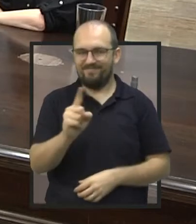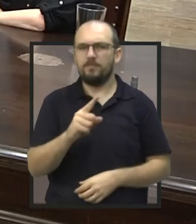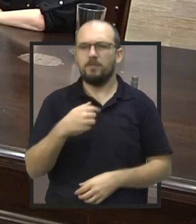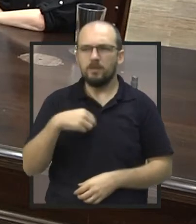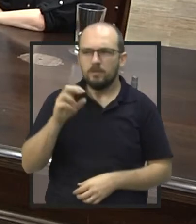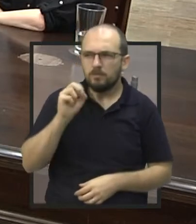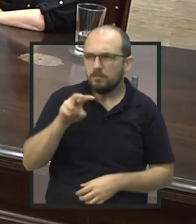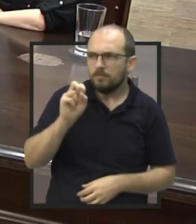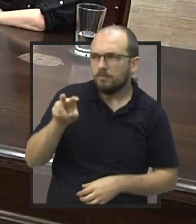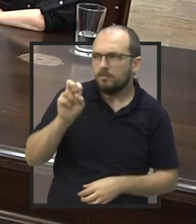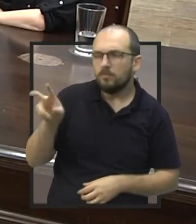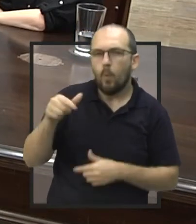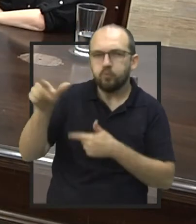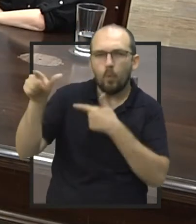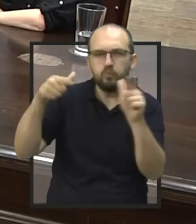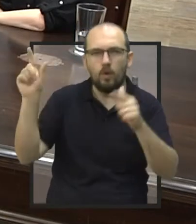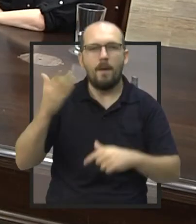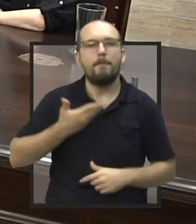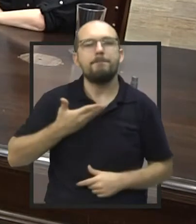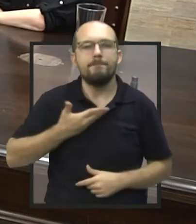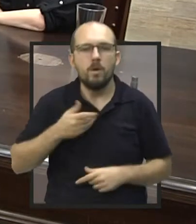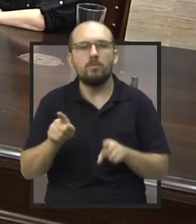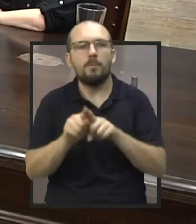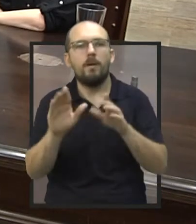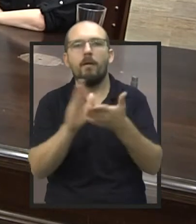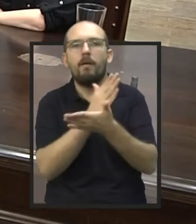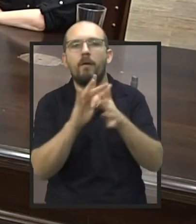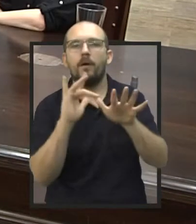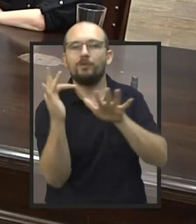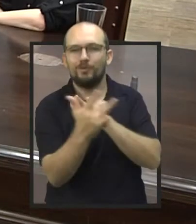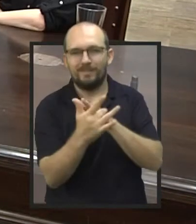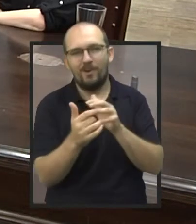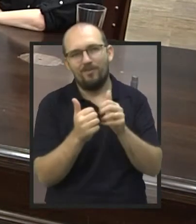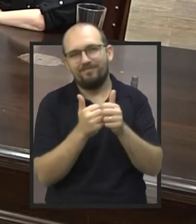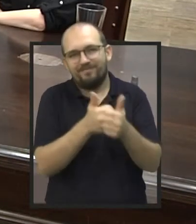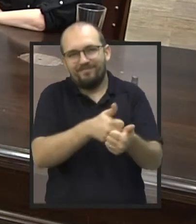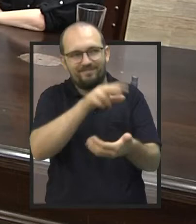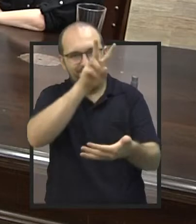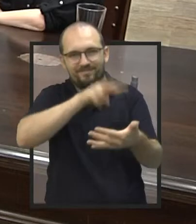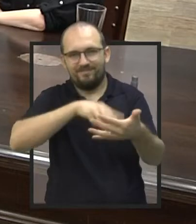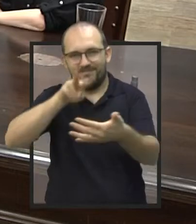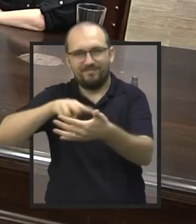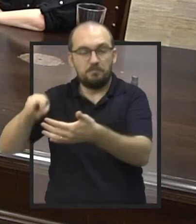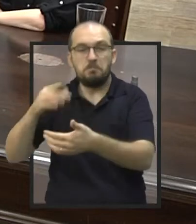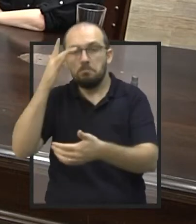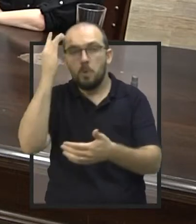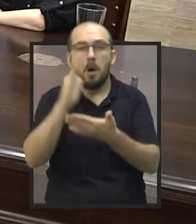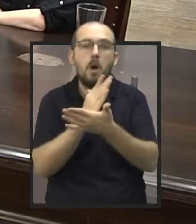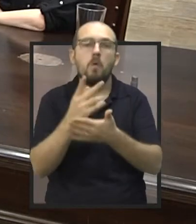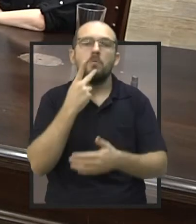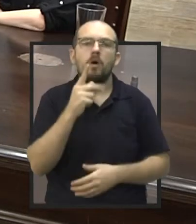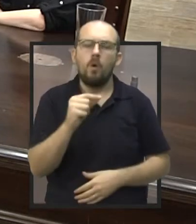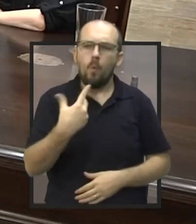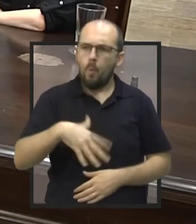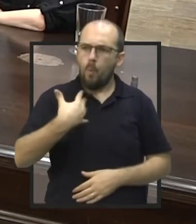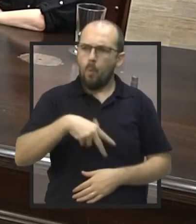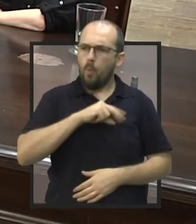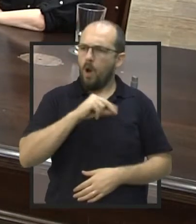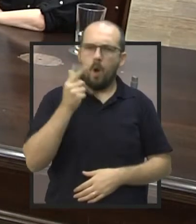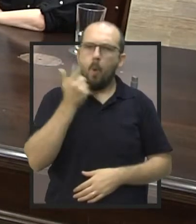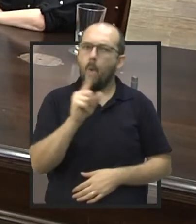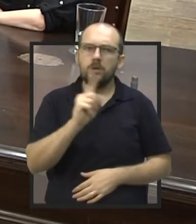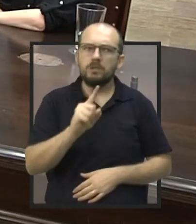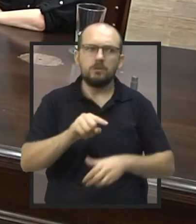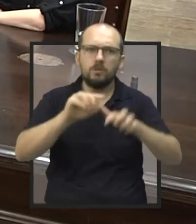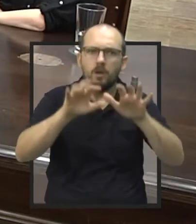né, como cronista, ser uma registradora desse momento, né, de deixar para as próximas gerações o que a gente